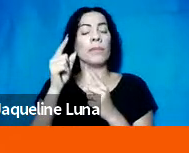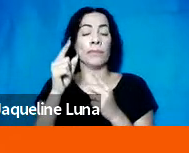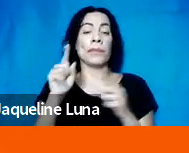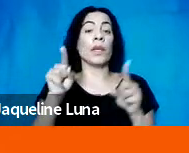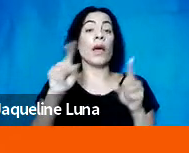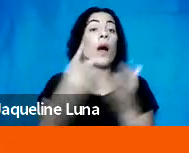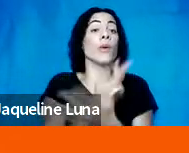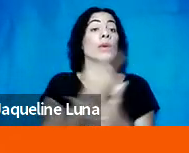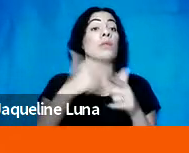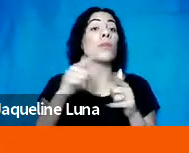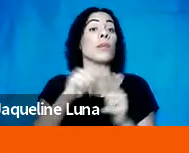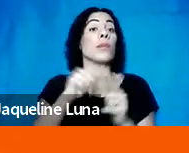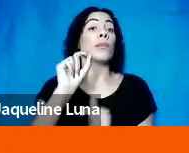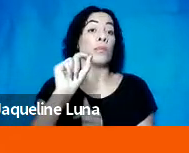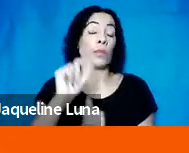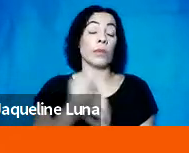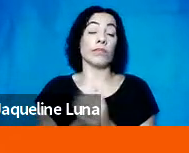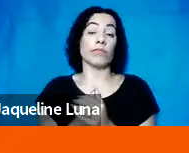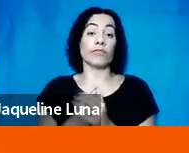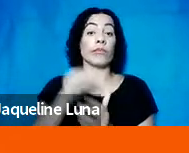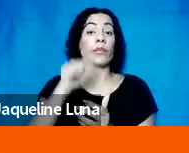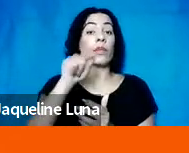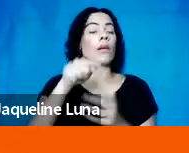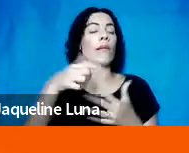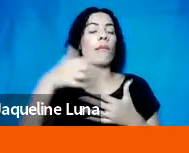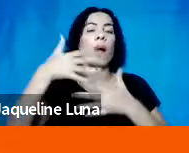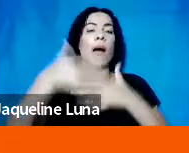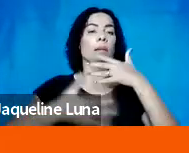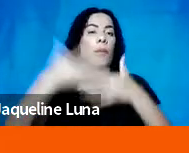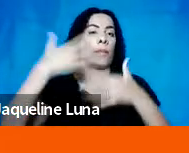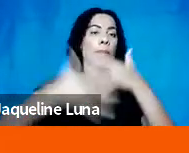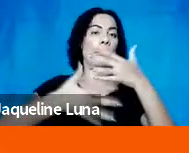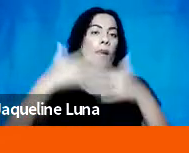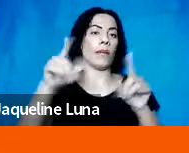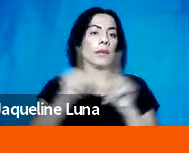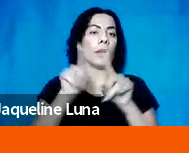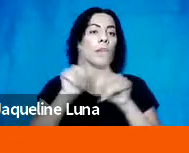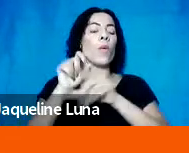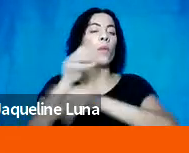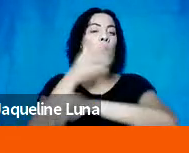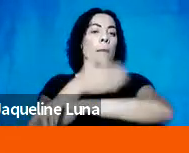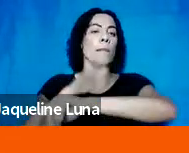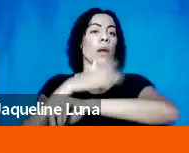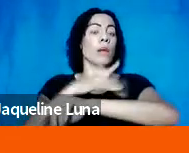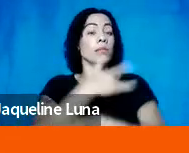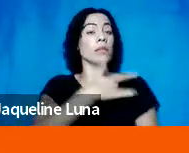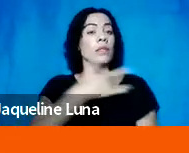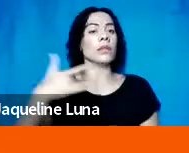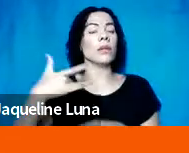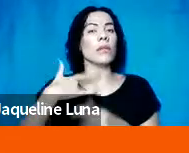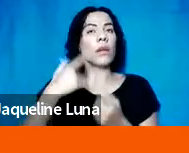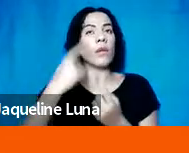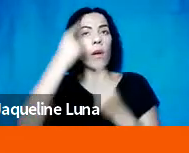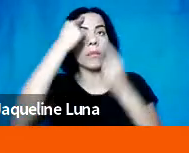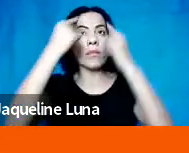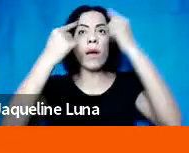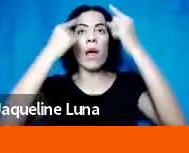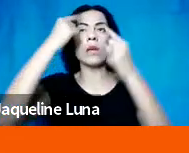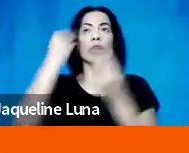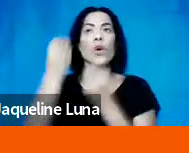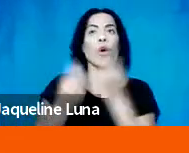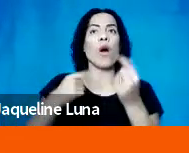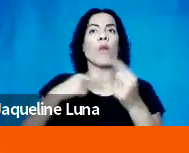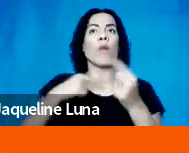desse problema é que ele atrapalha também uma prática saudável de problematizar constantemente